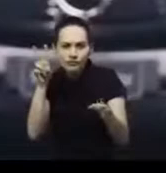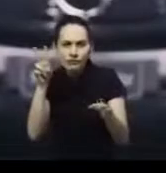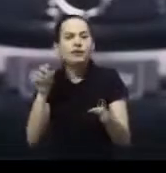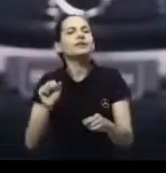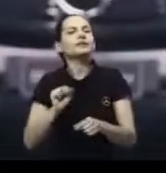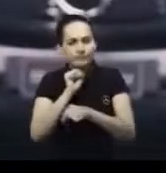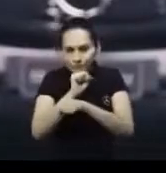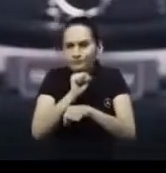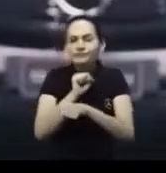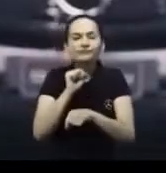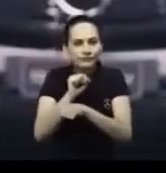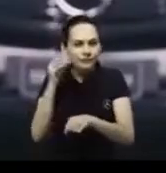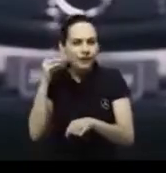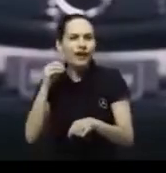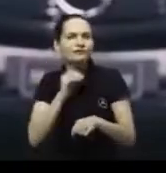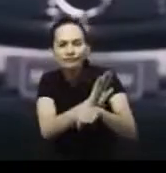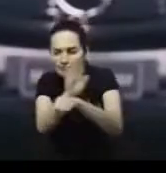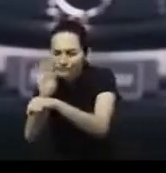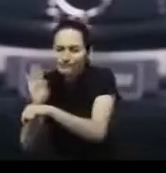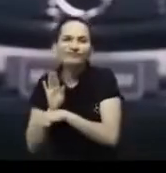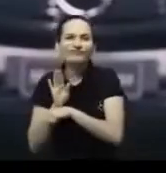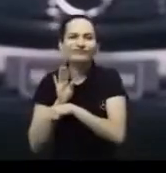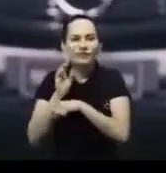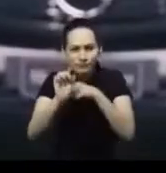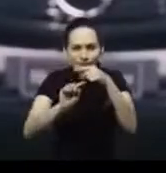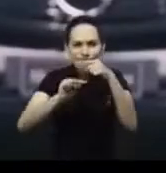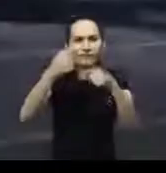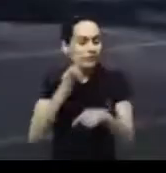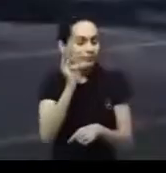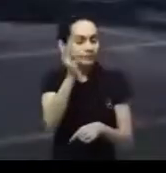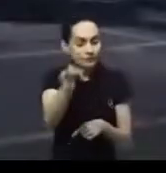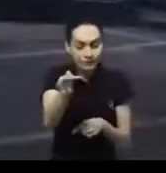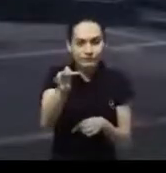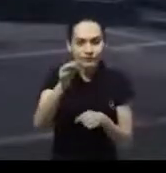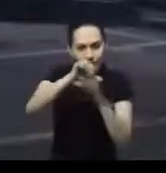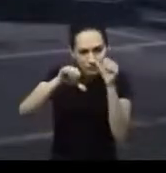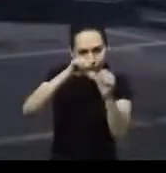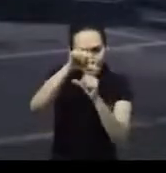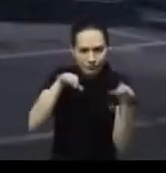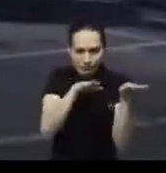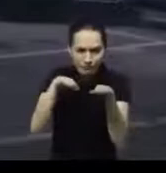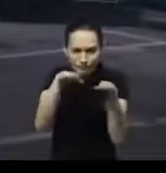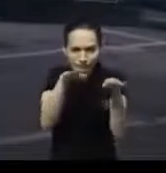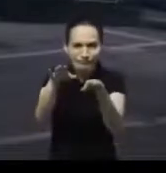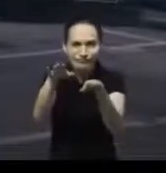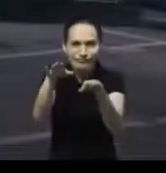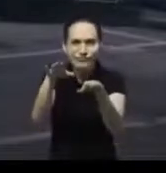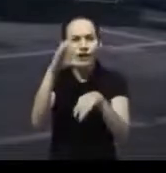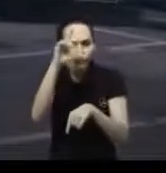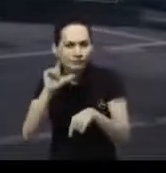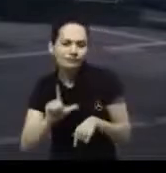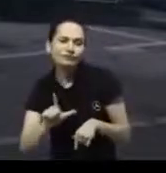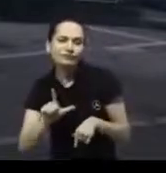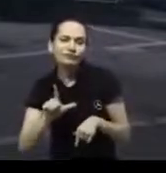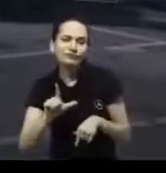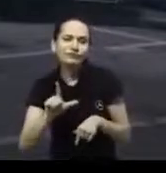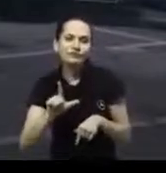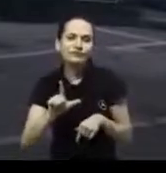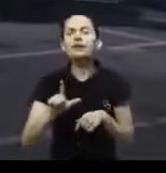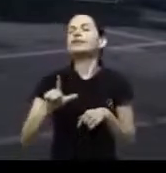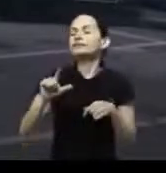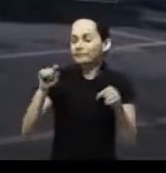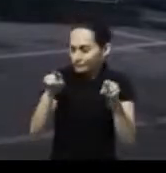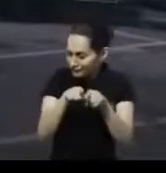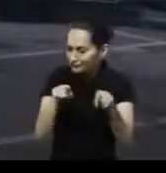preparados para um futuro ainda mais promissor revolucionando a mobilidade os negócios dos nossos clientes e gerando